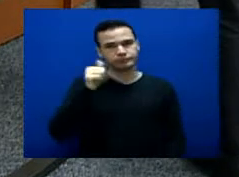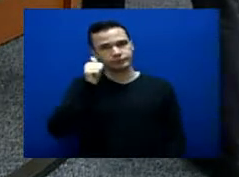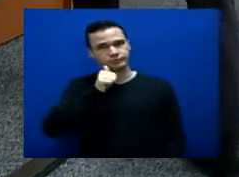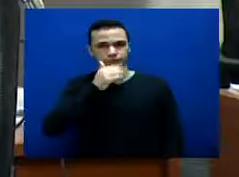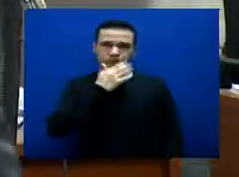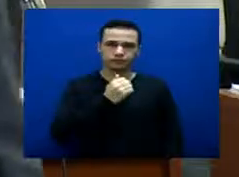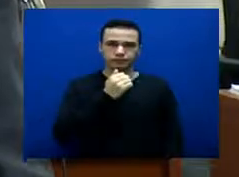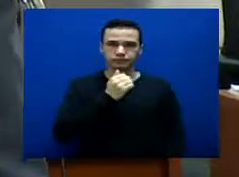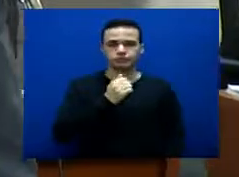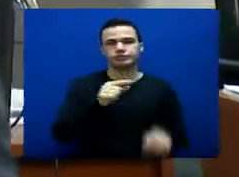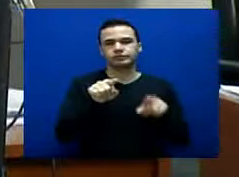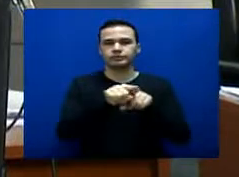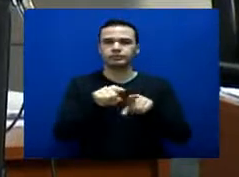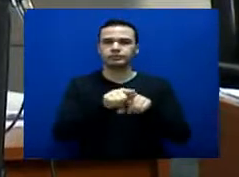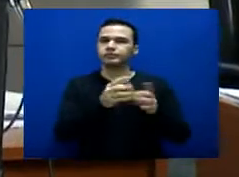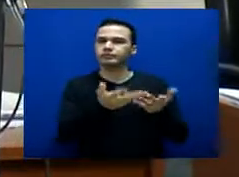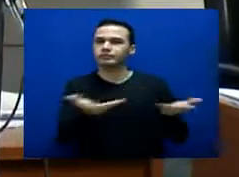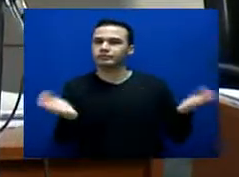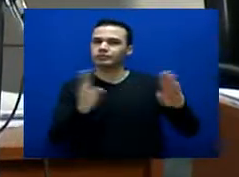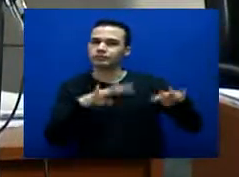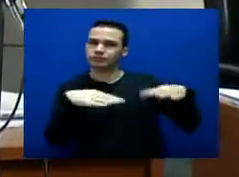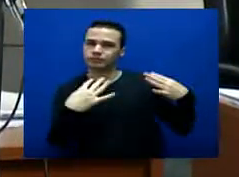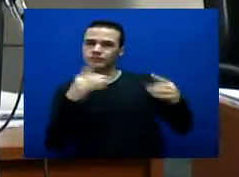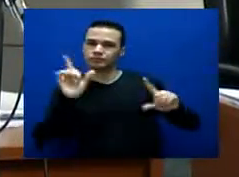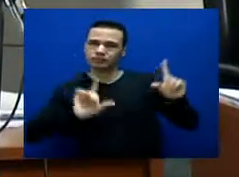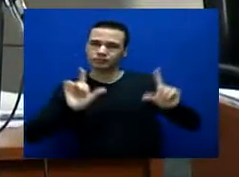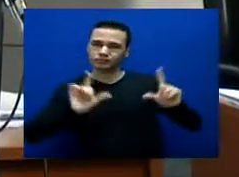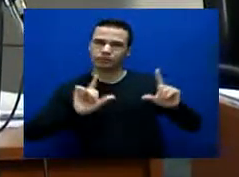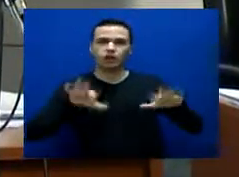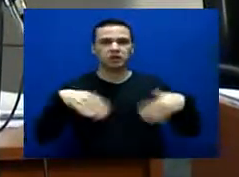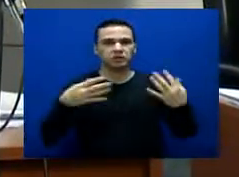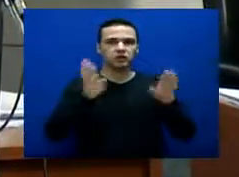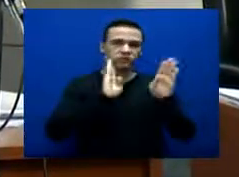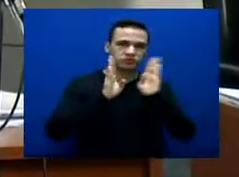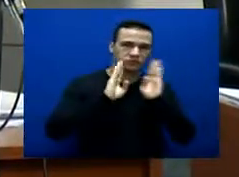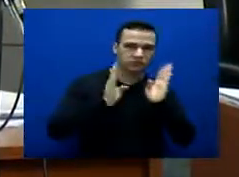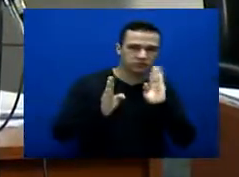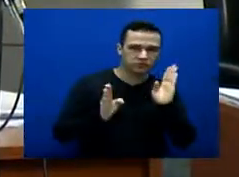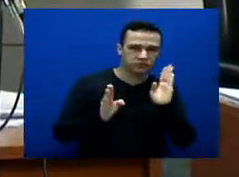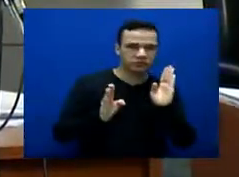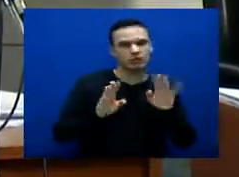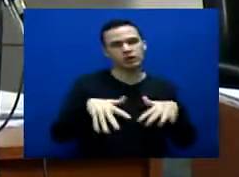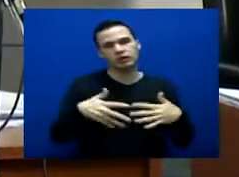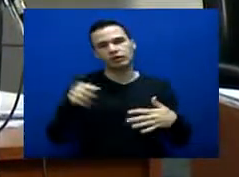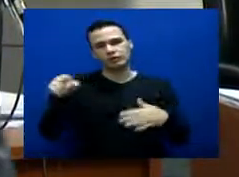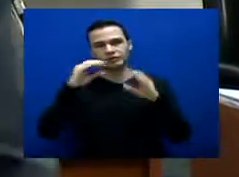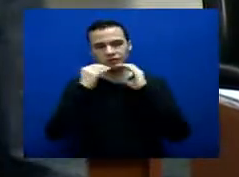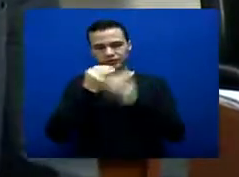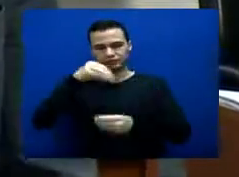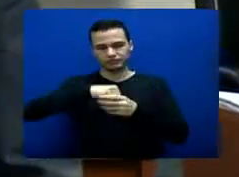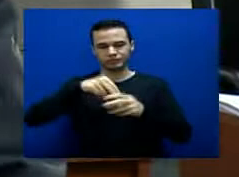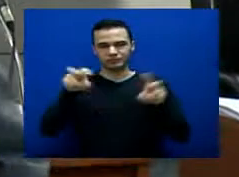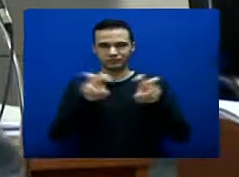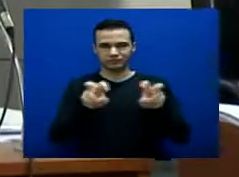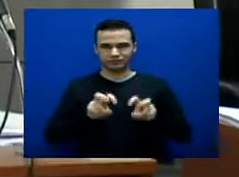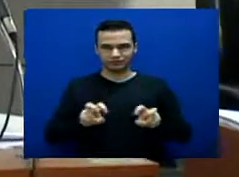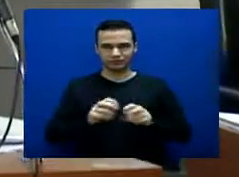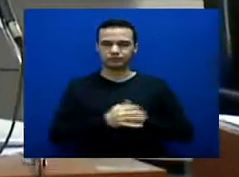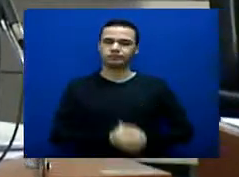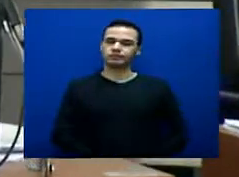vereadoras, a todos que nos acompanham pela TV Legislativa, pelo Facebook, e que estão aqui na galeria da casa. Senhor